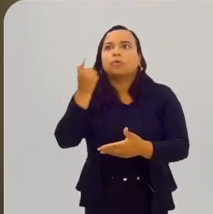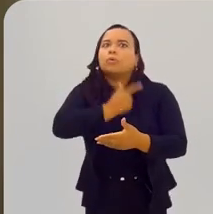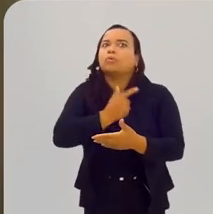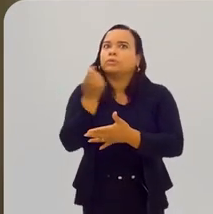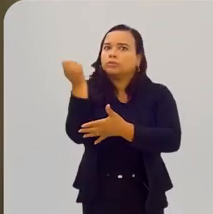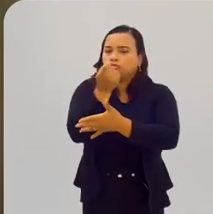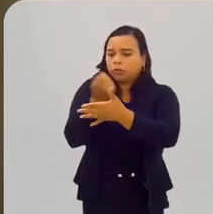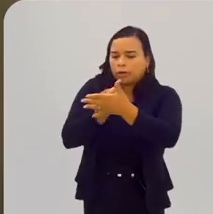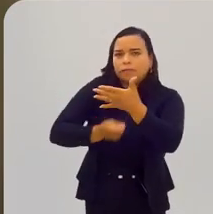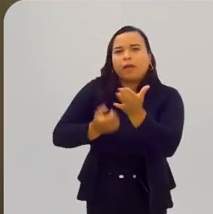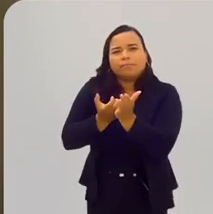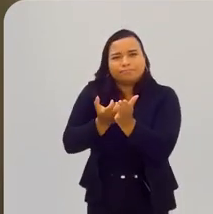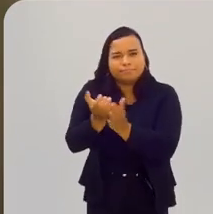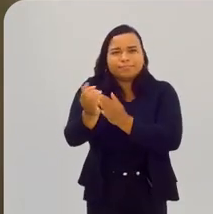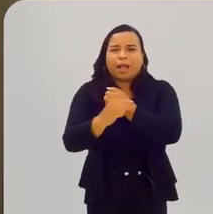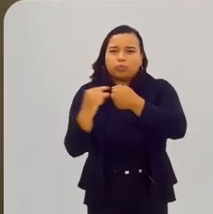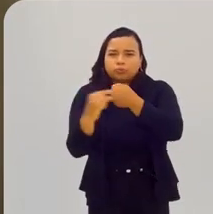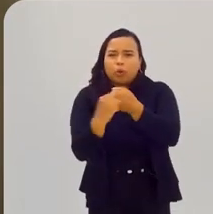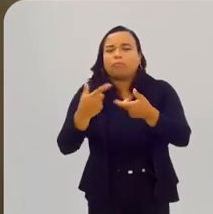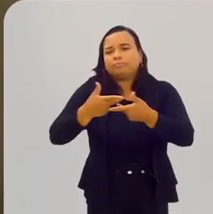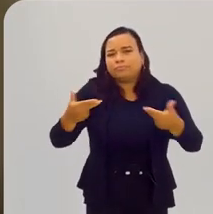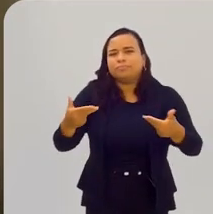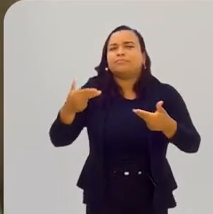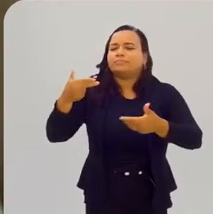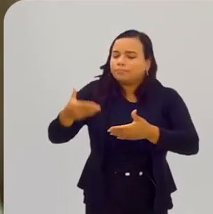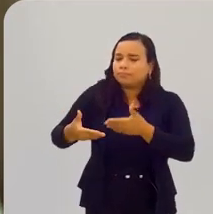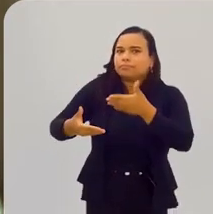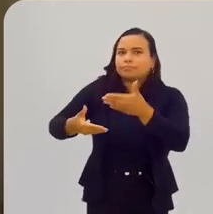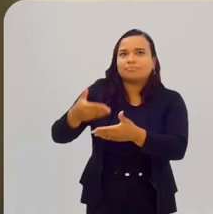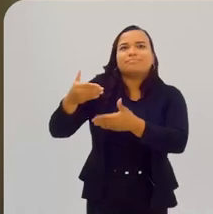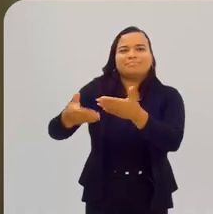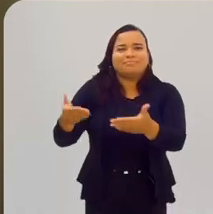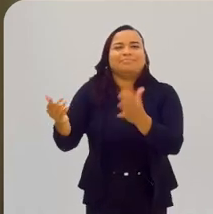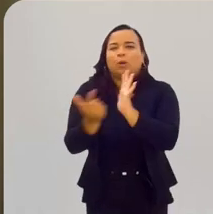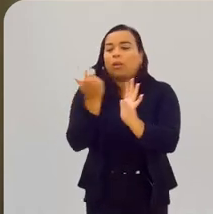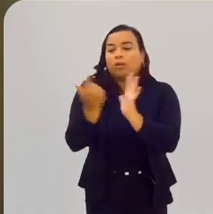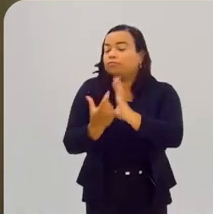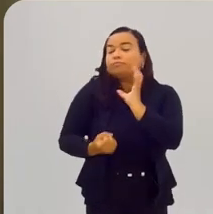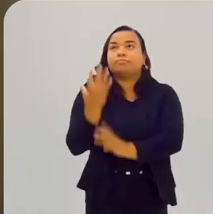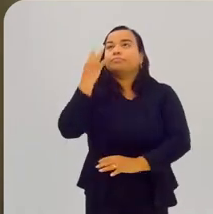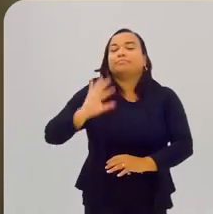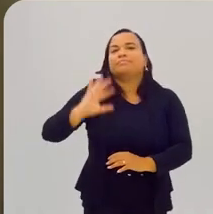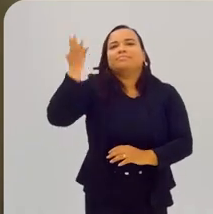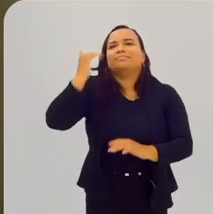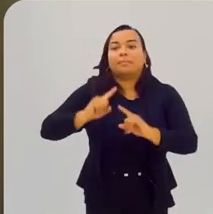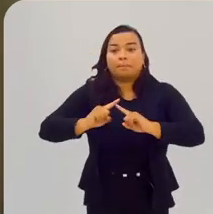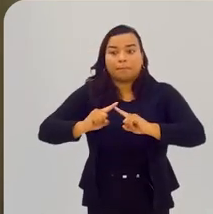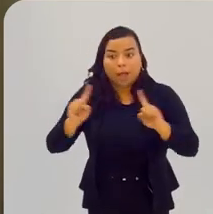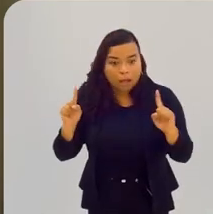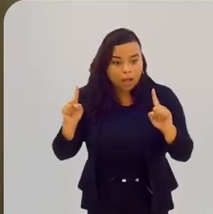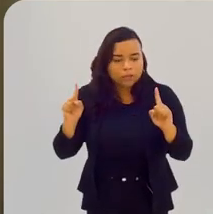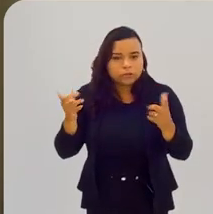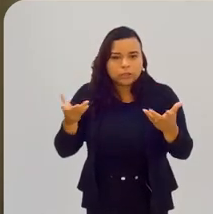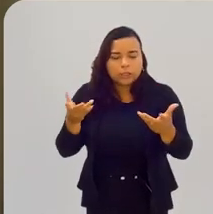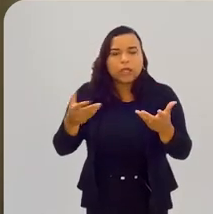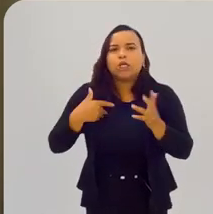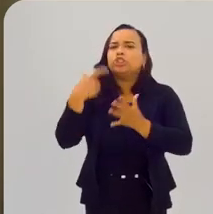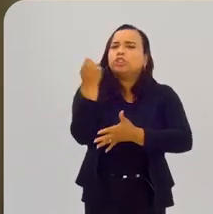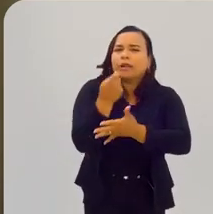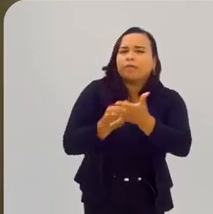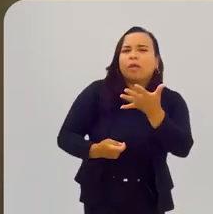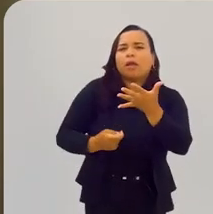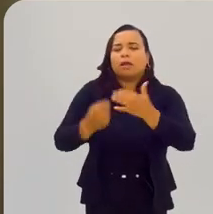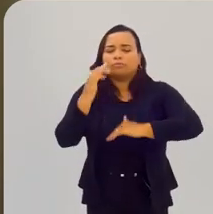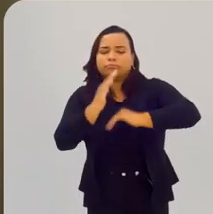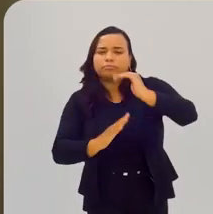me tornar escritor foi muito o livro surgiu mas assim mais do que